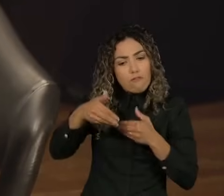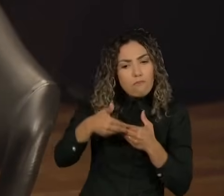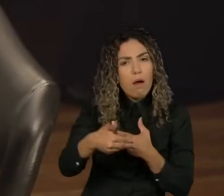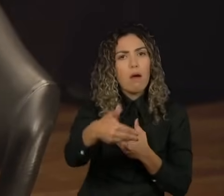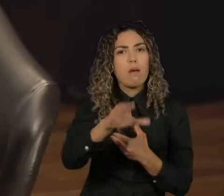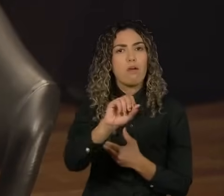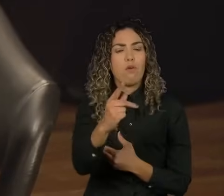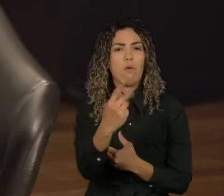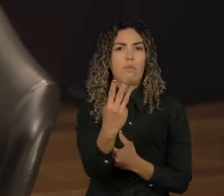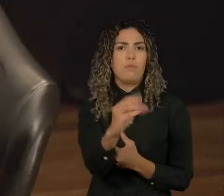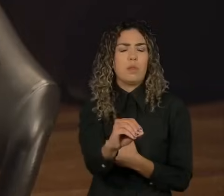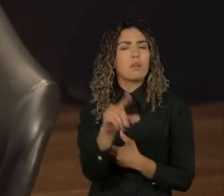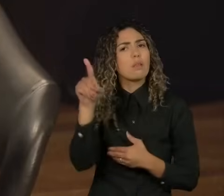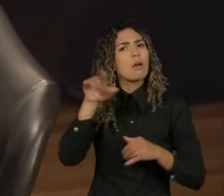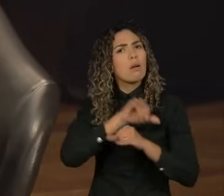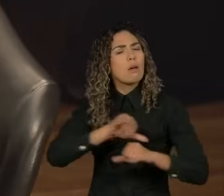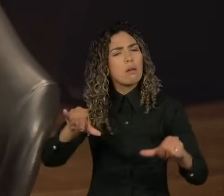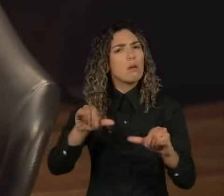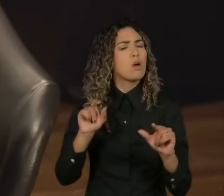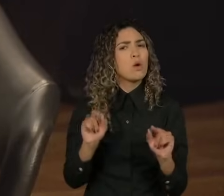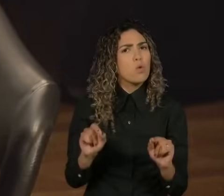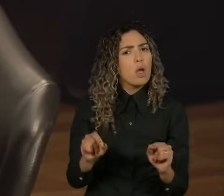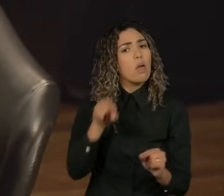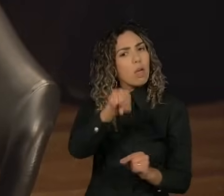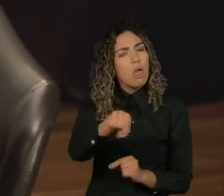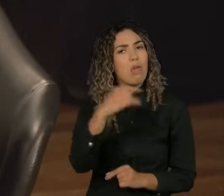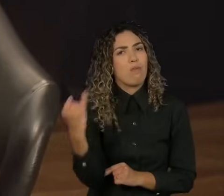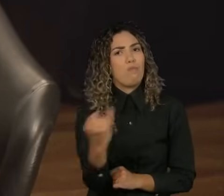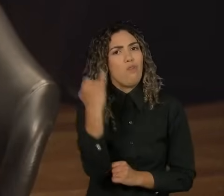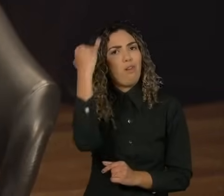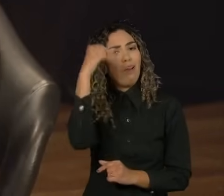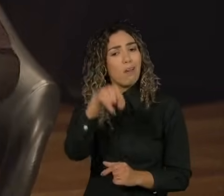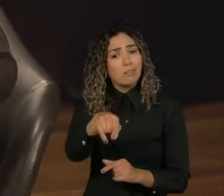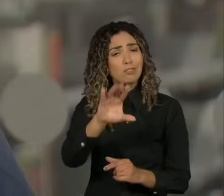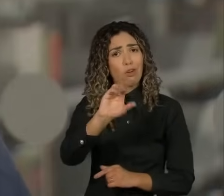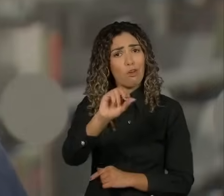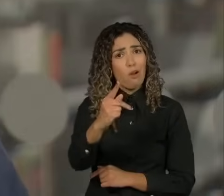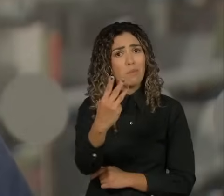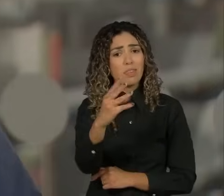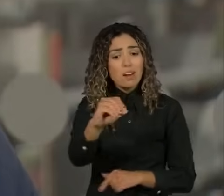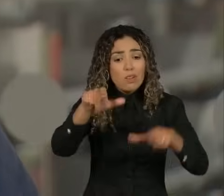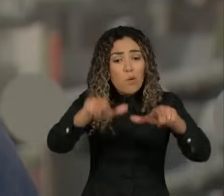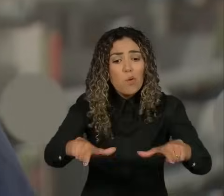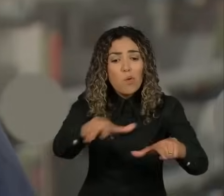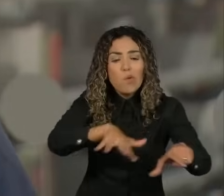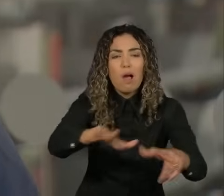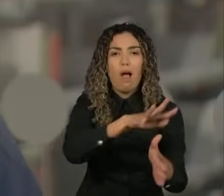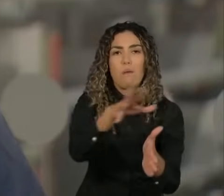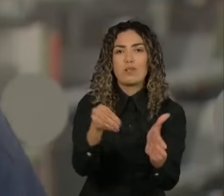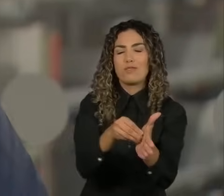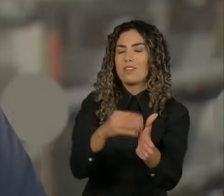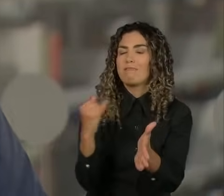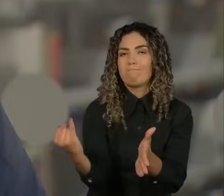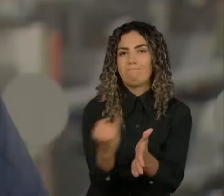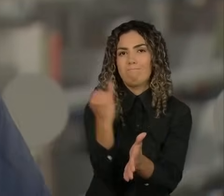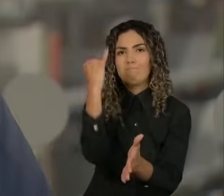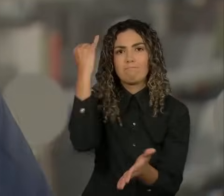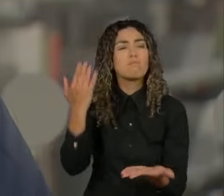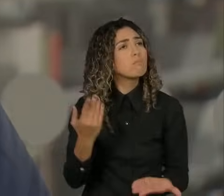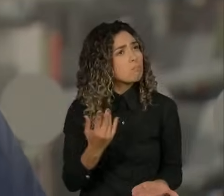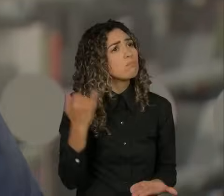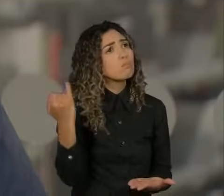a importância dela ser realizada na Amazônia. Quando a gente está lá, muda sim,